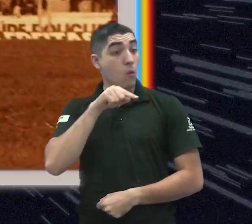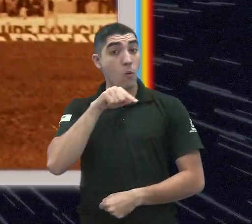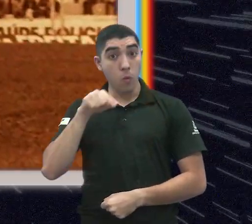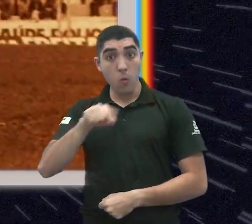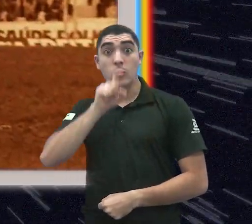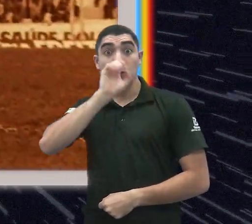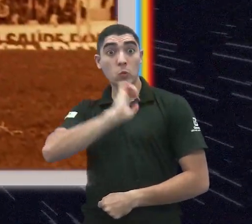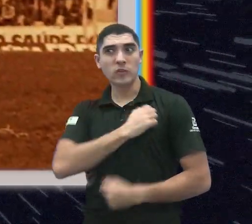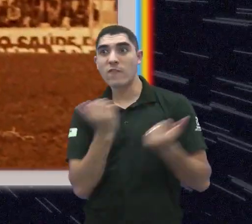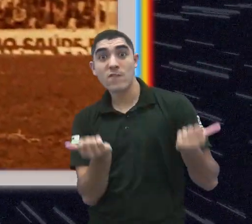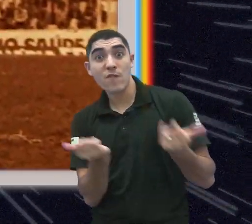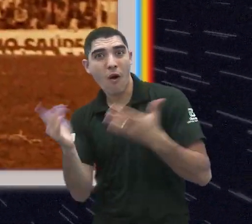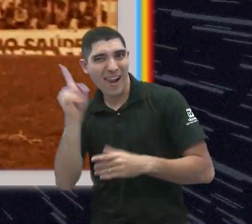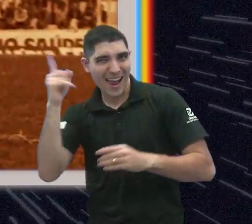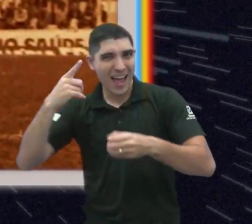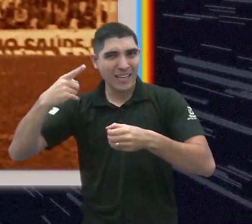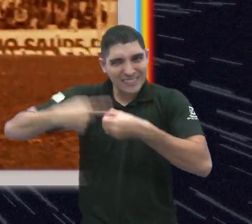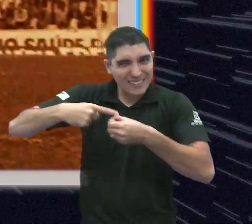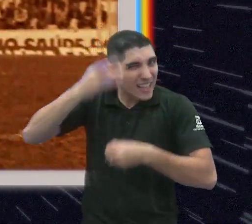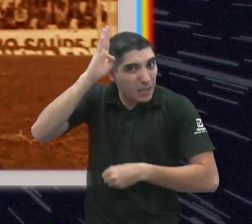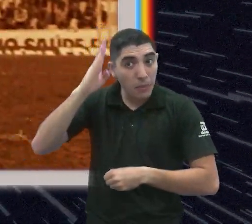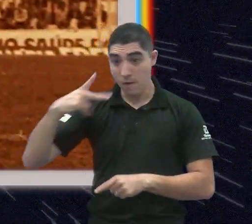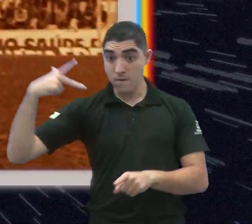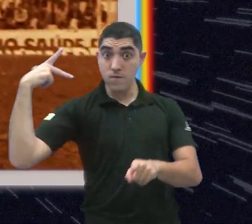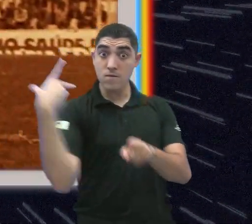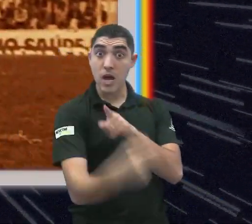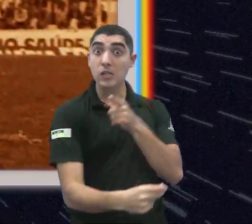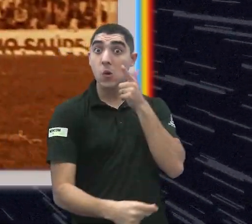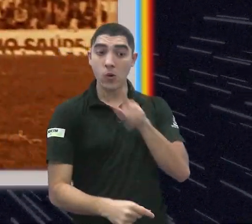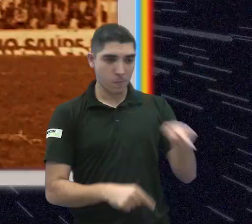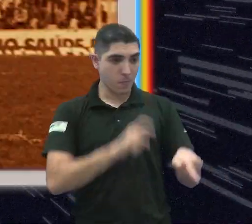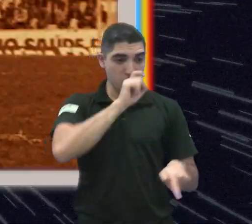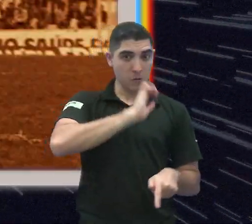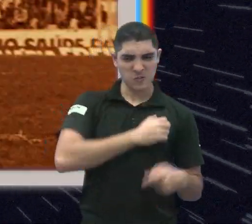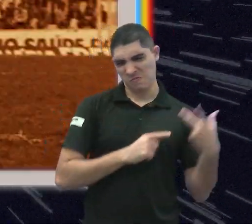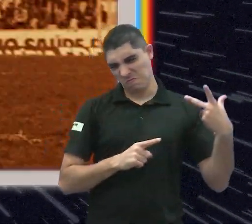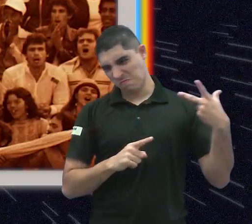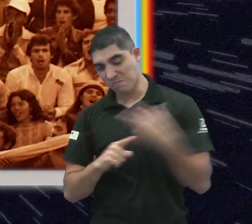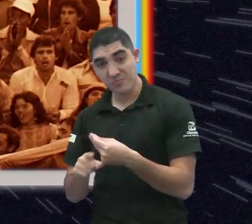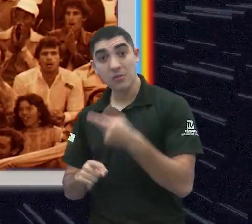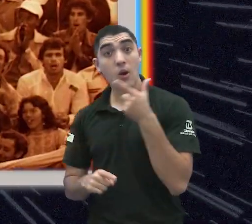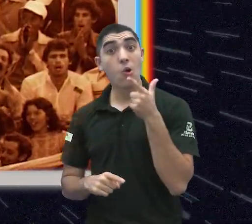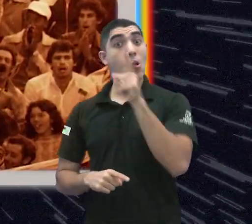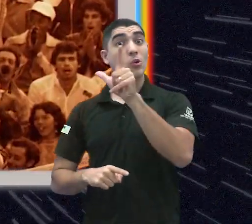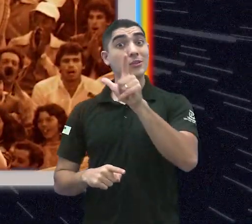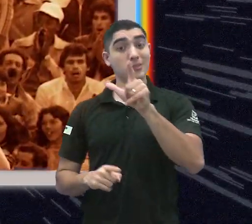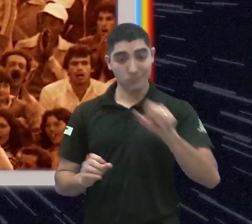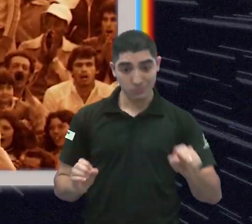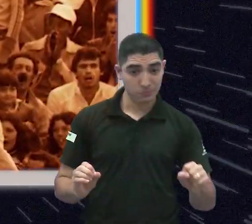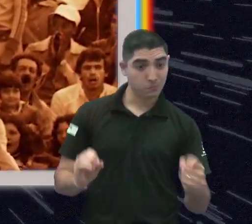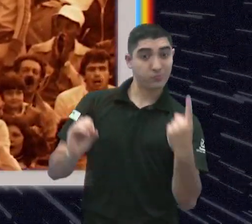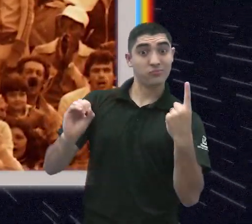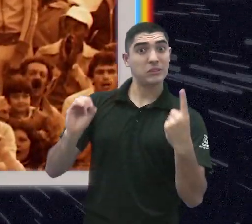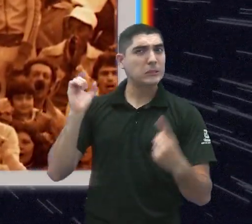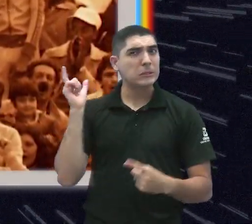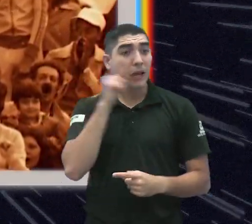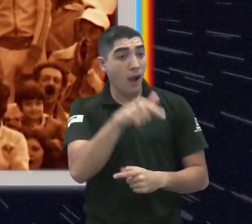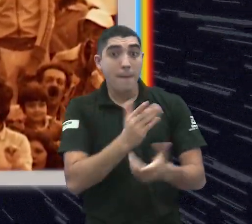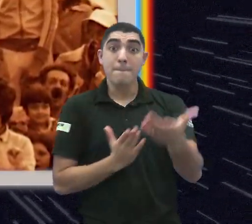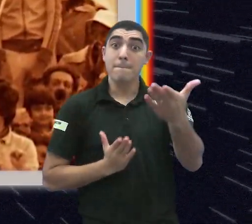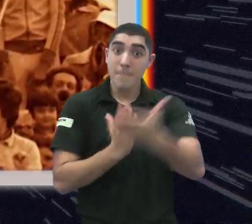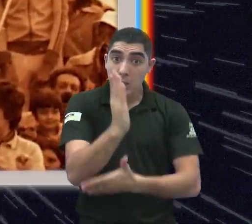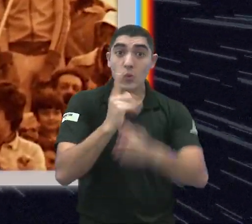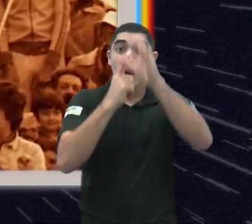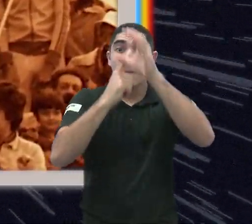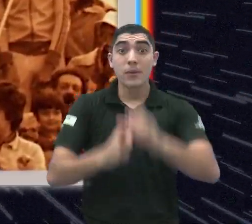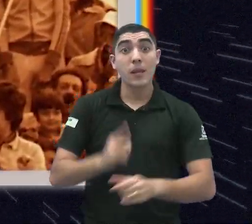derrota e venceu o Taubaté fora de casa por 1-0. Resultado que foi importante para que a Águia do Vale se classificasse